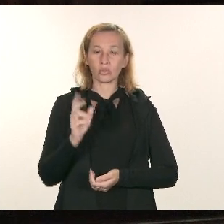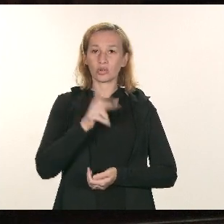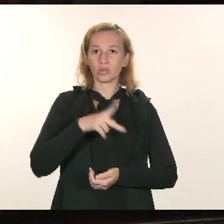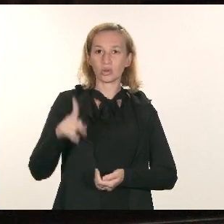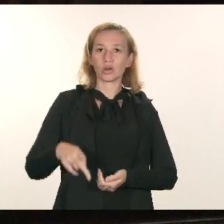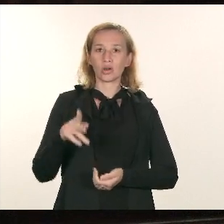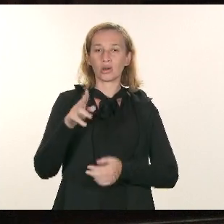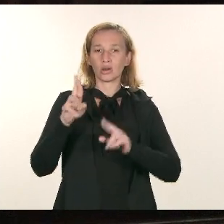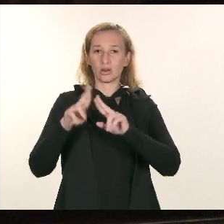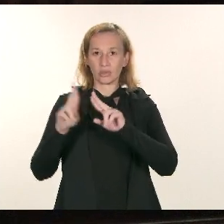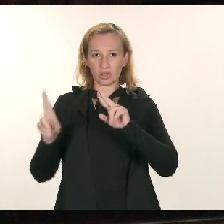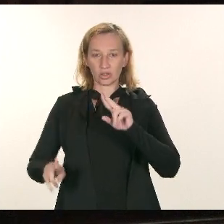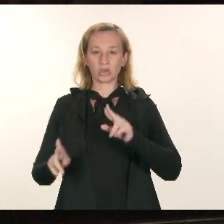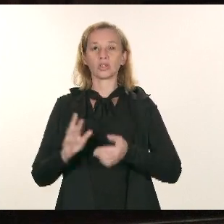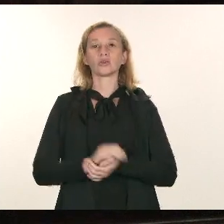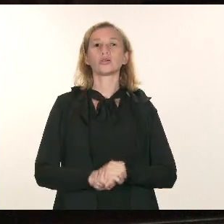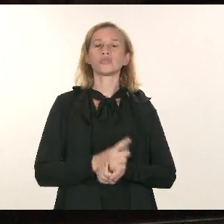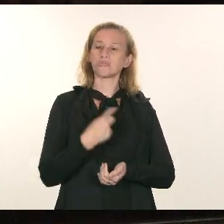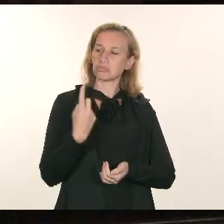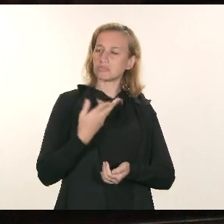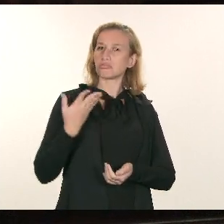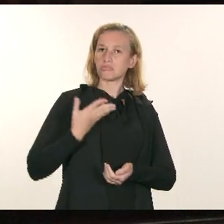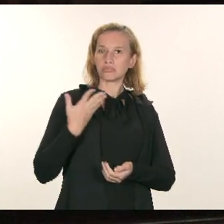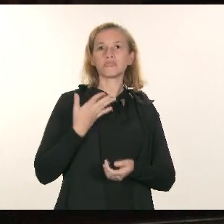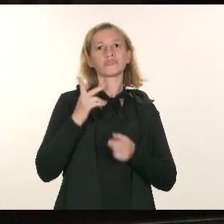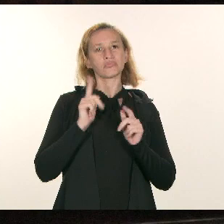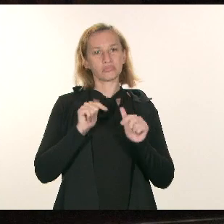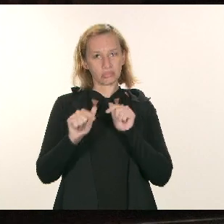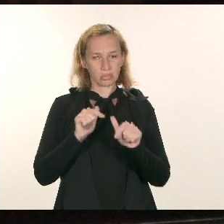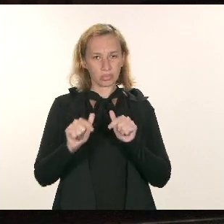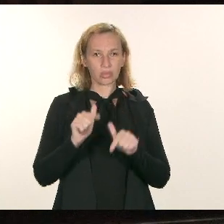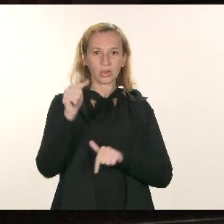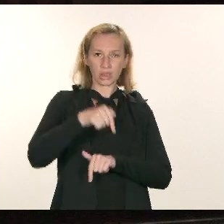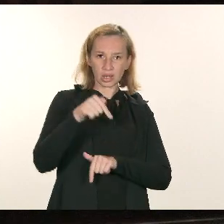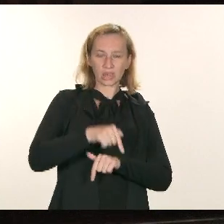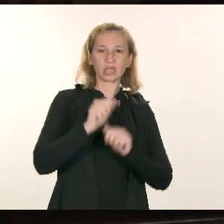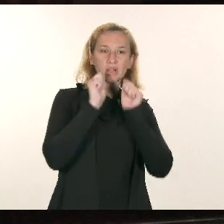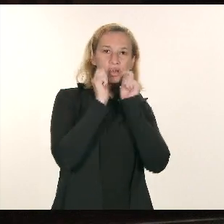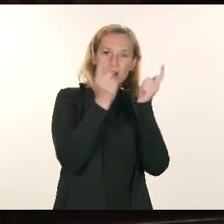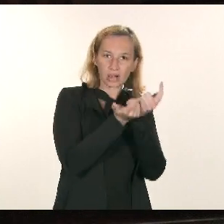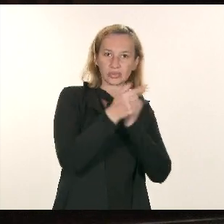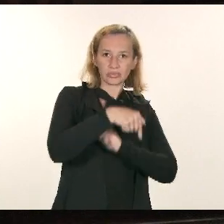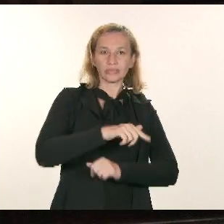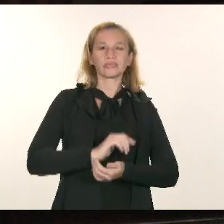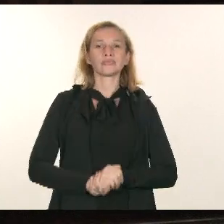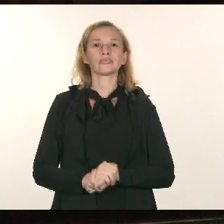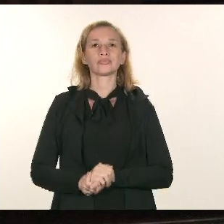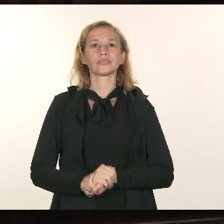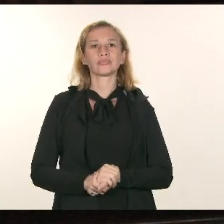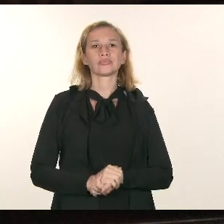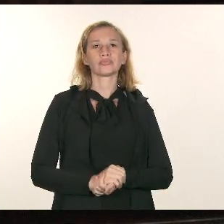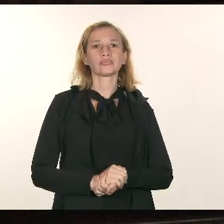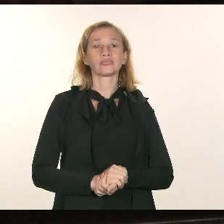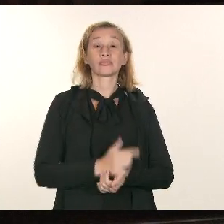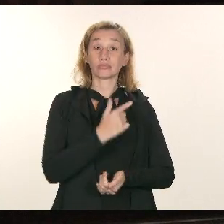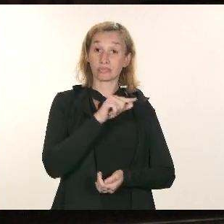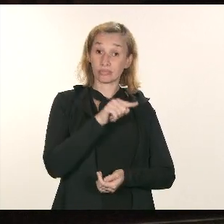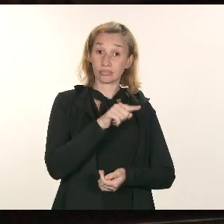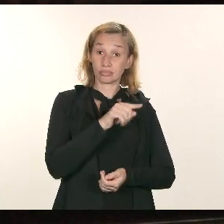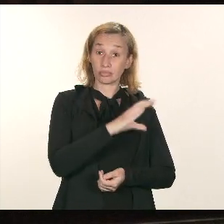UFRJ, nosso colega de trabalho aqui na Assembleia Legislativa, tendo em vista que ele